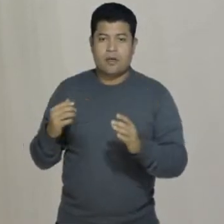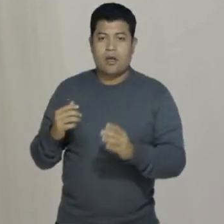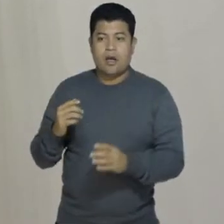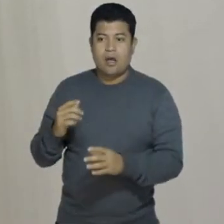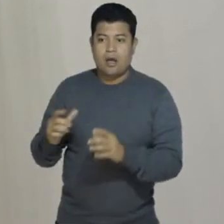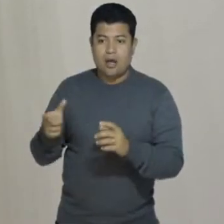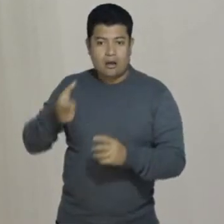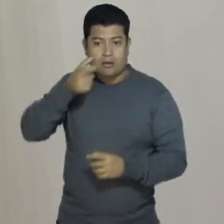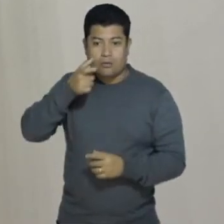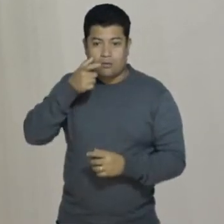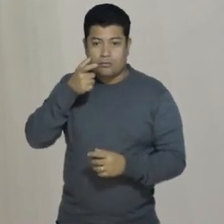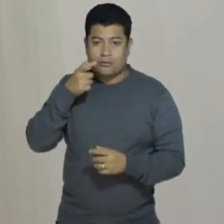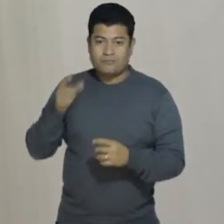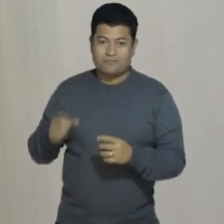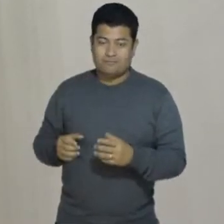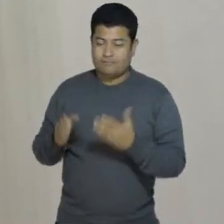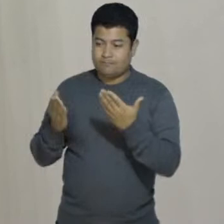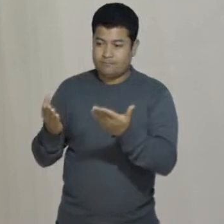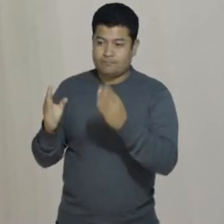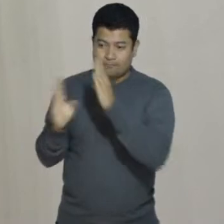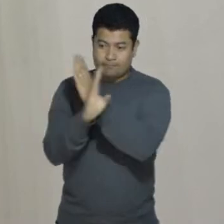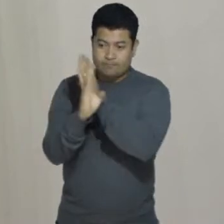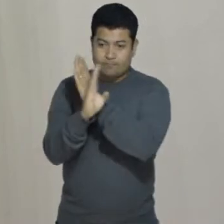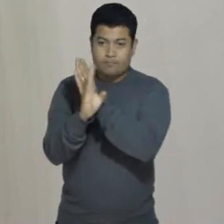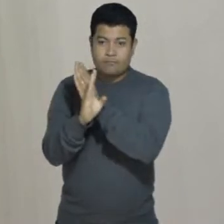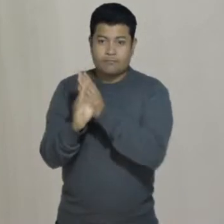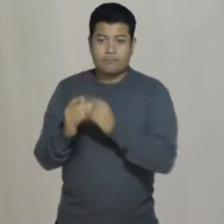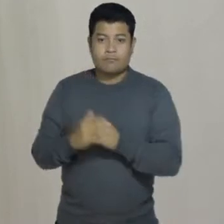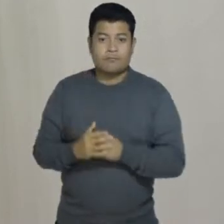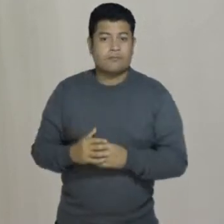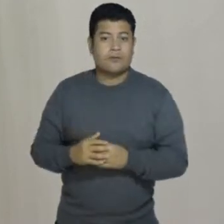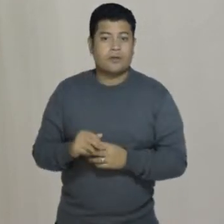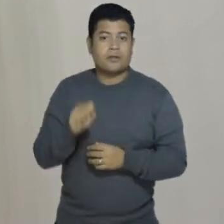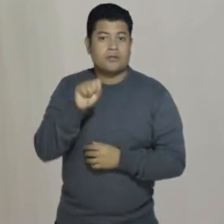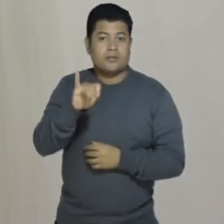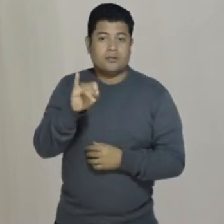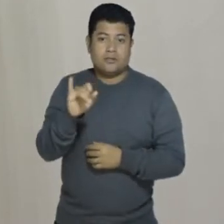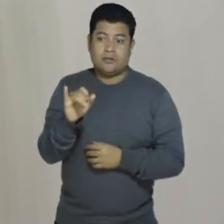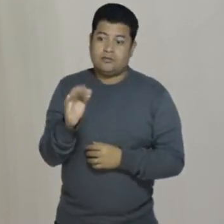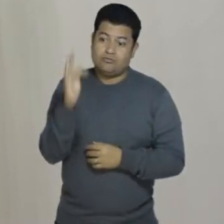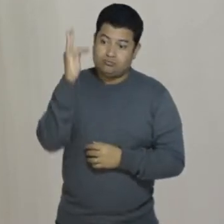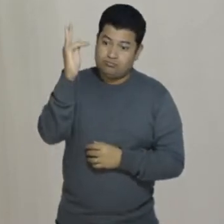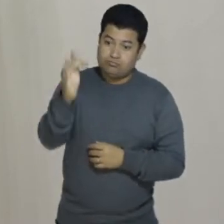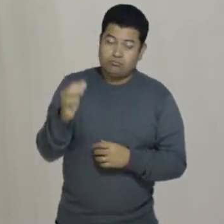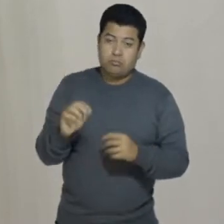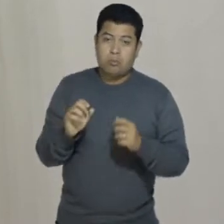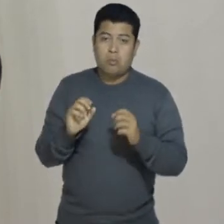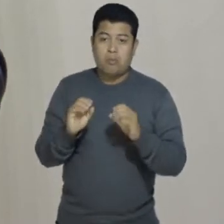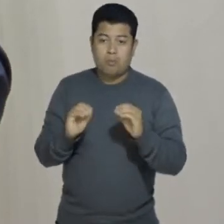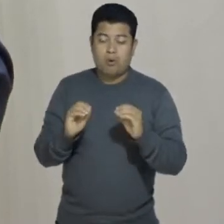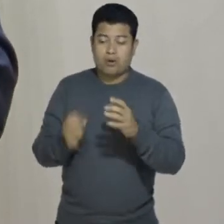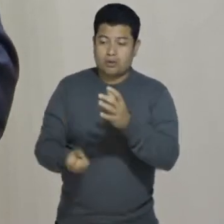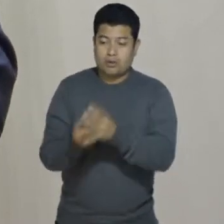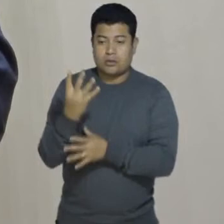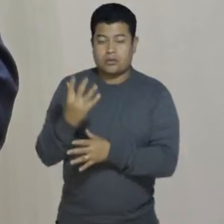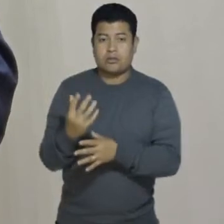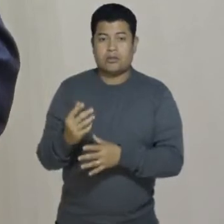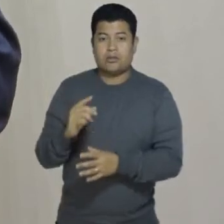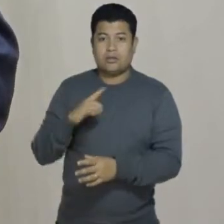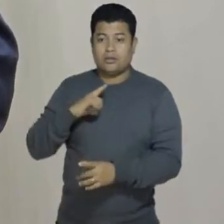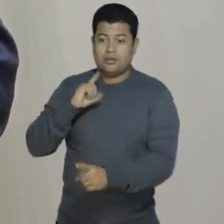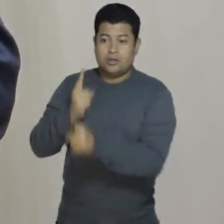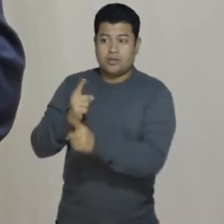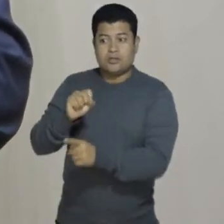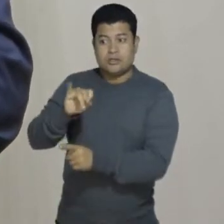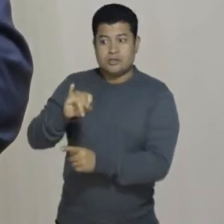E se for se for necessário do Futuro a instalação da comissão especial para identificar se houve sulfaturamento